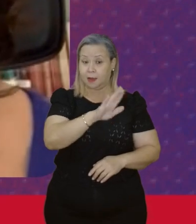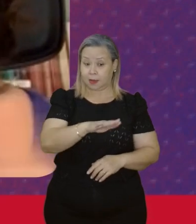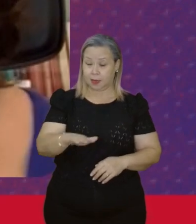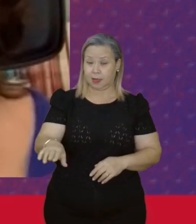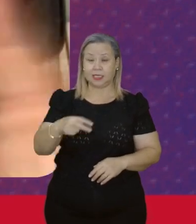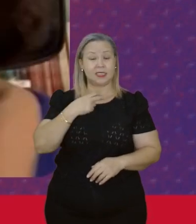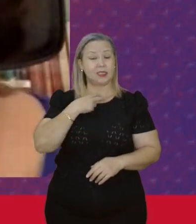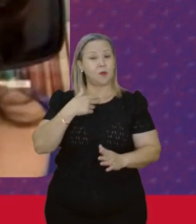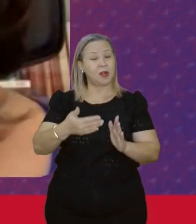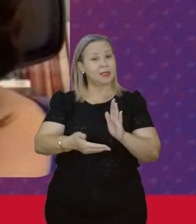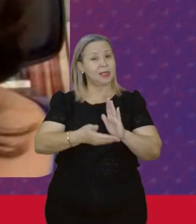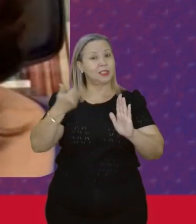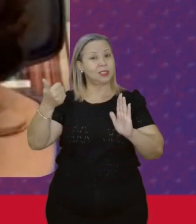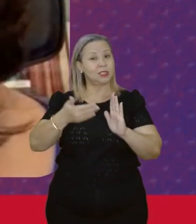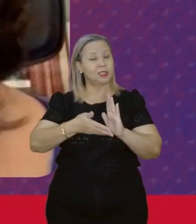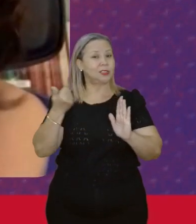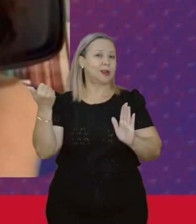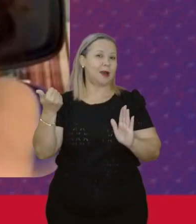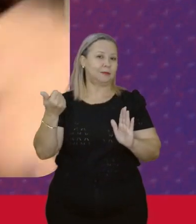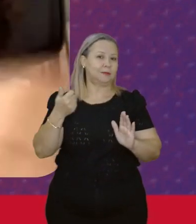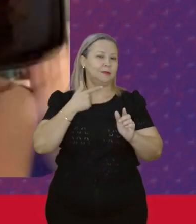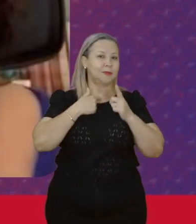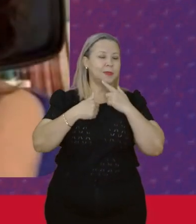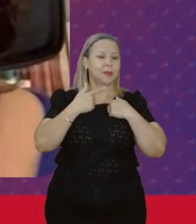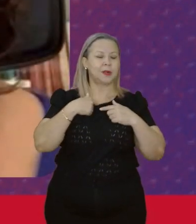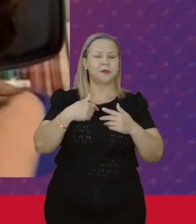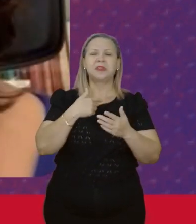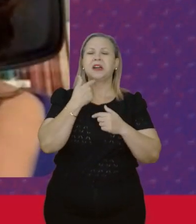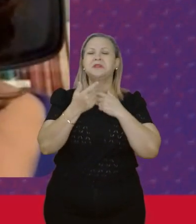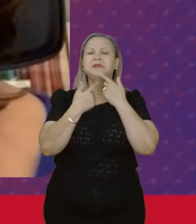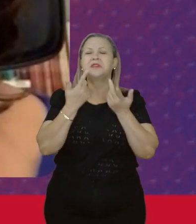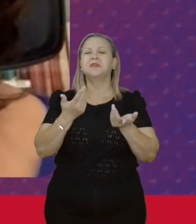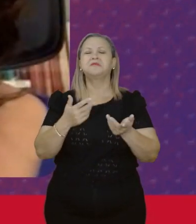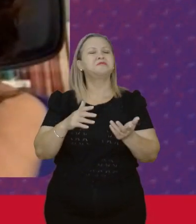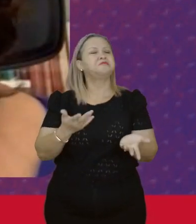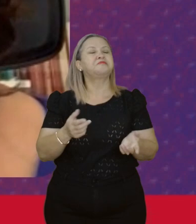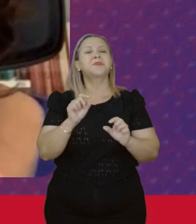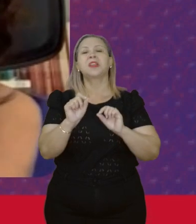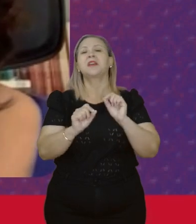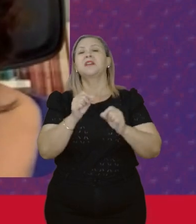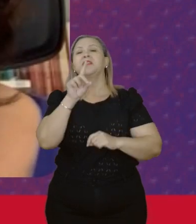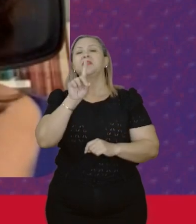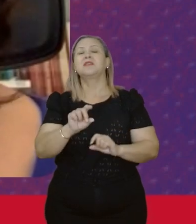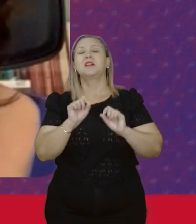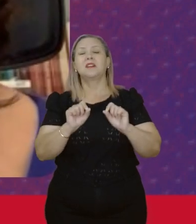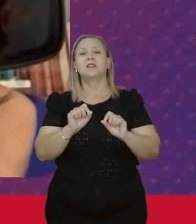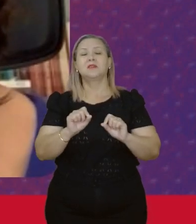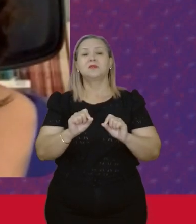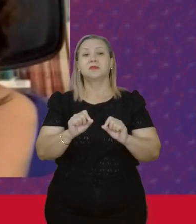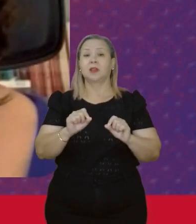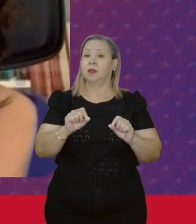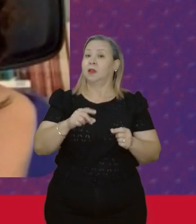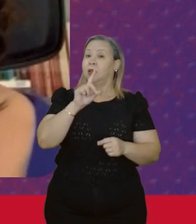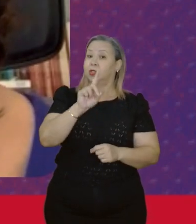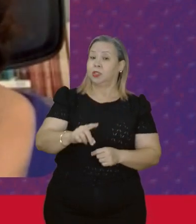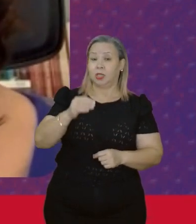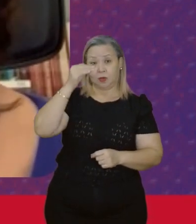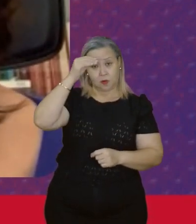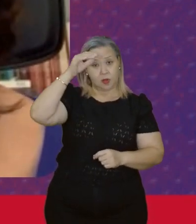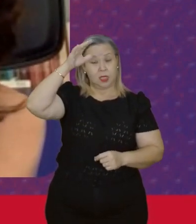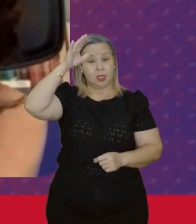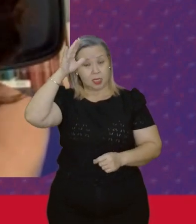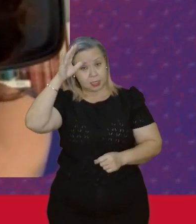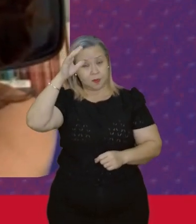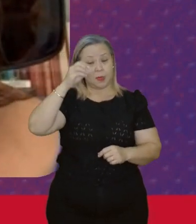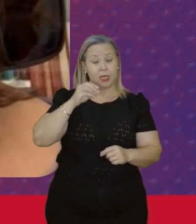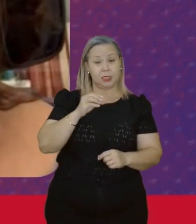ser retirado pela vontade de ninguém. Que direito é esse? O direito ao conhecimento científico, ao conhecimento